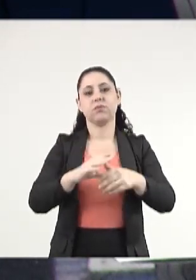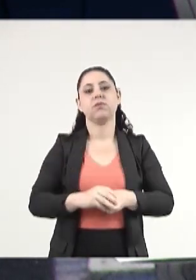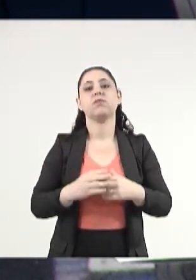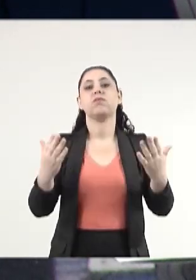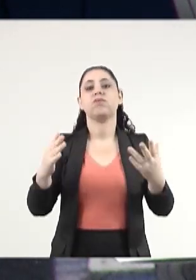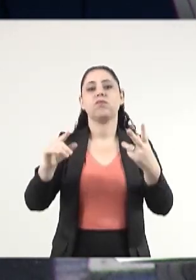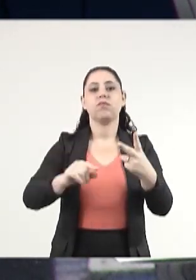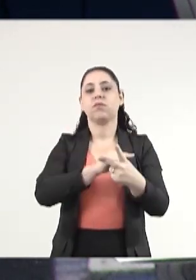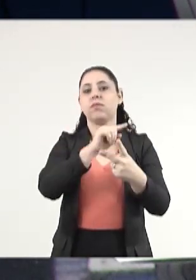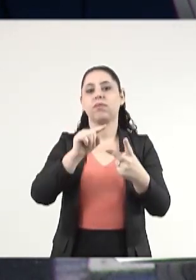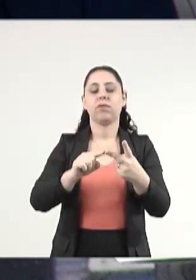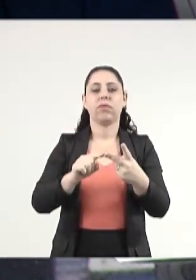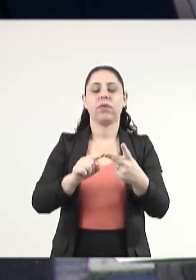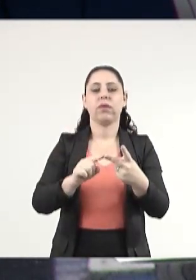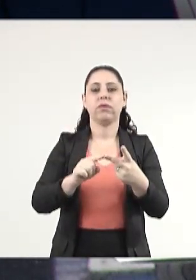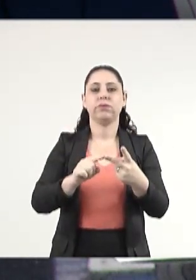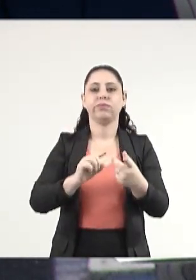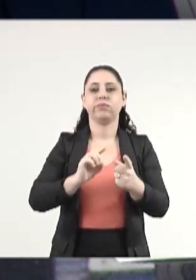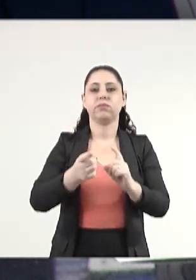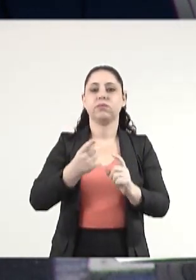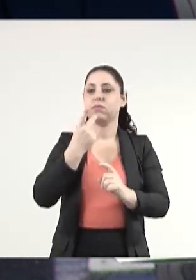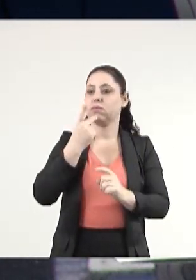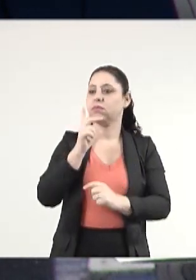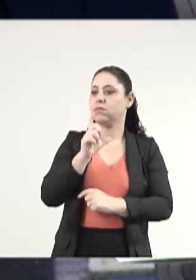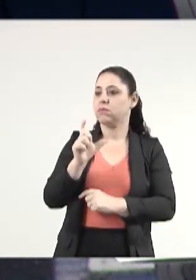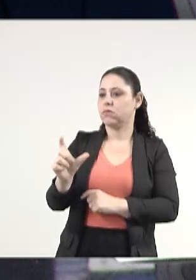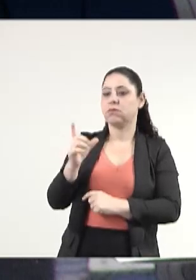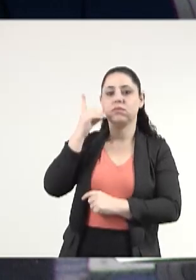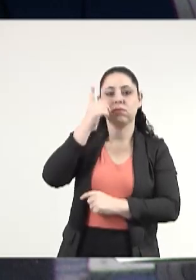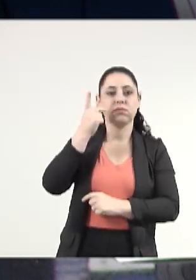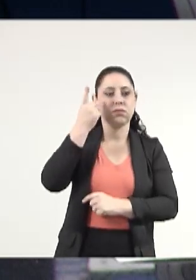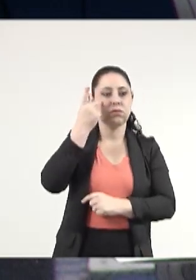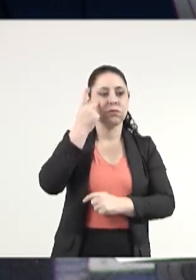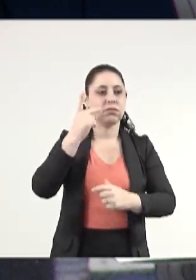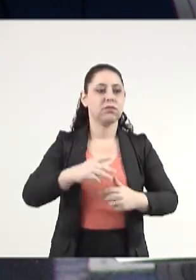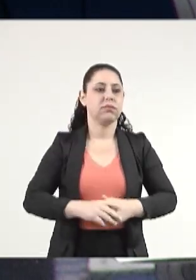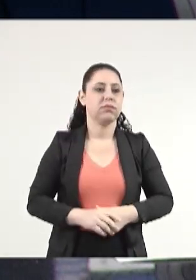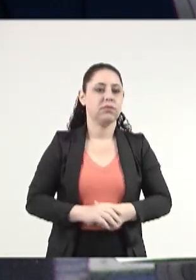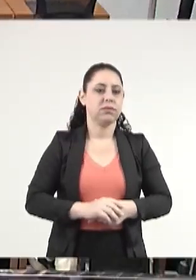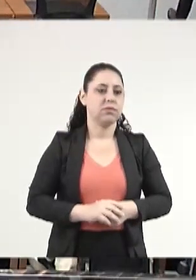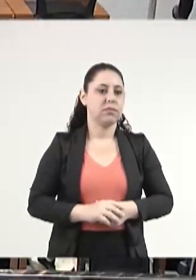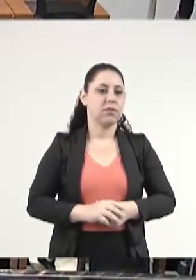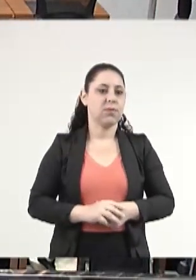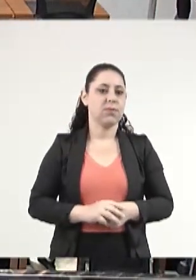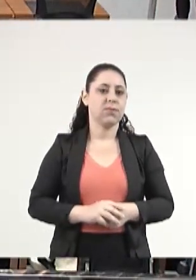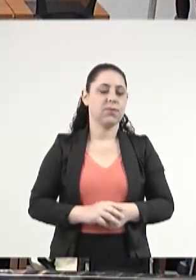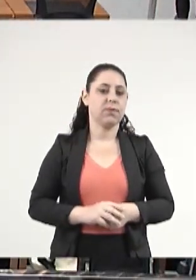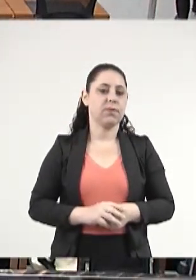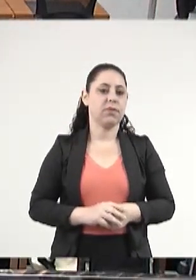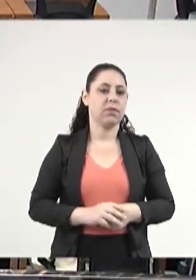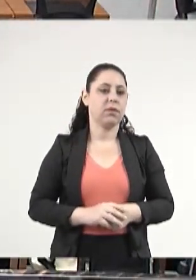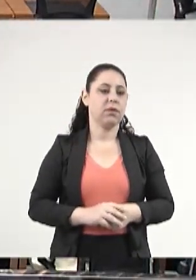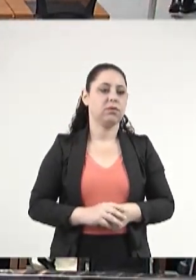Passamos à segunda fase do pequeno expediente, com a palavra o deputado Pedro Kemp.